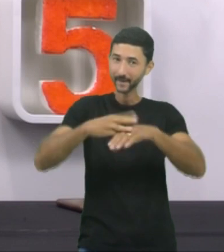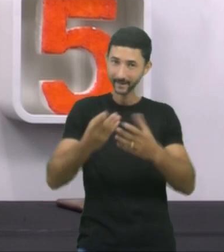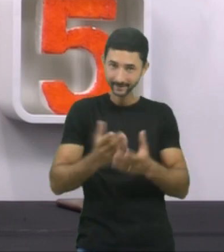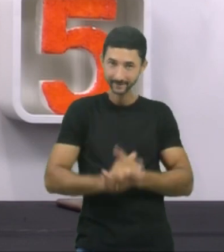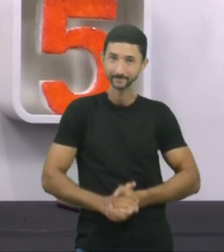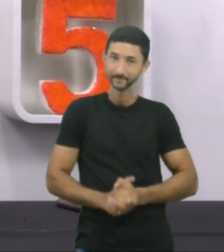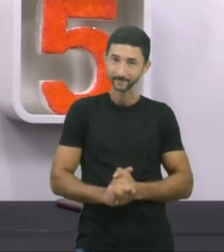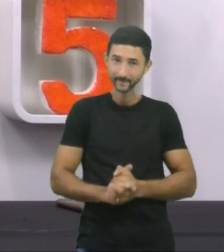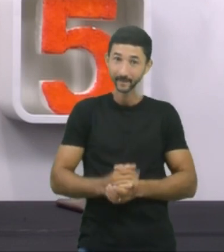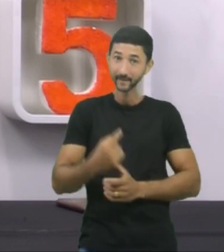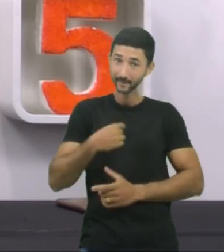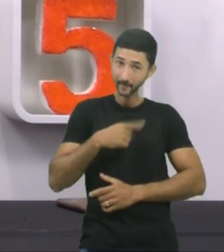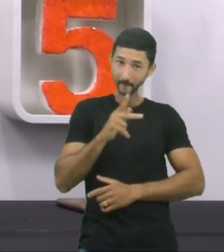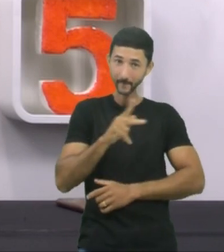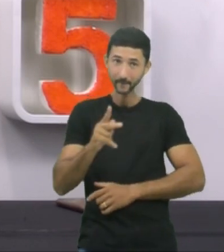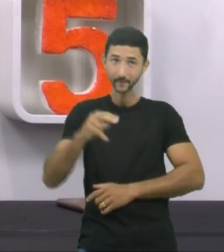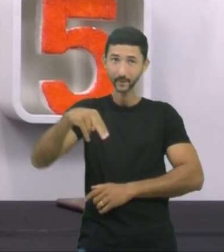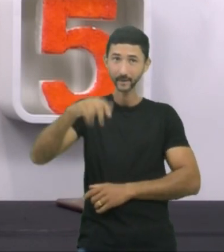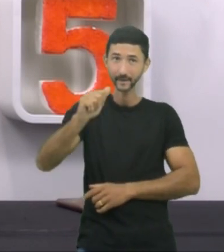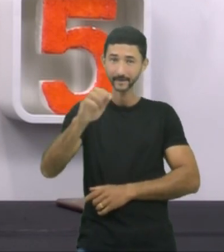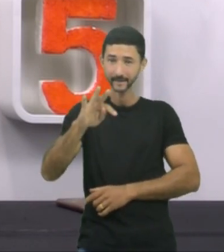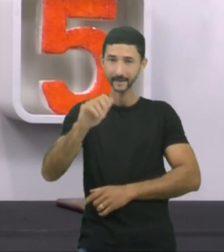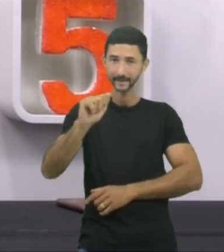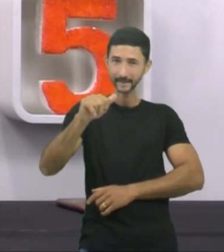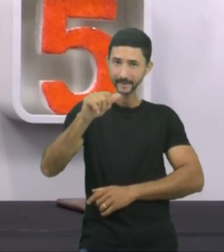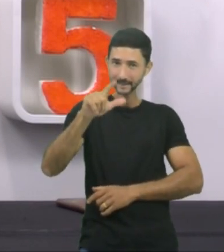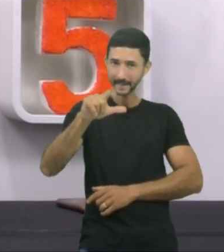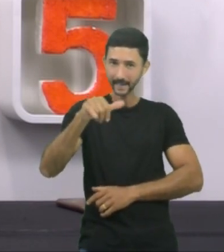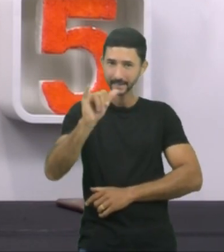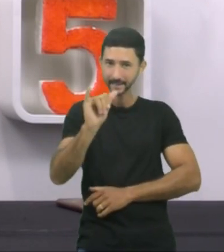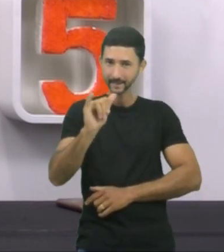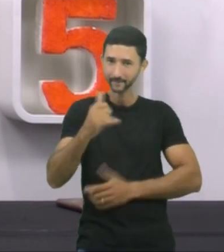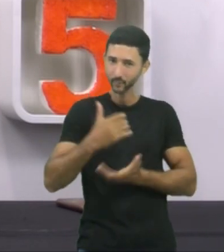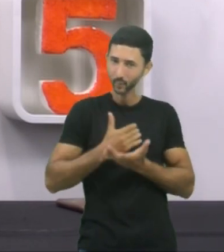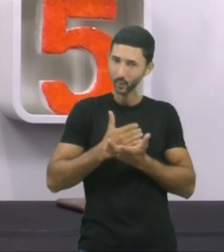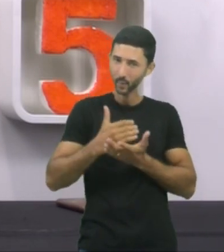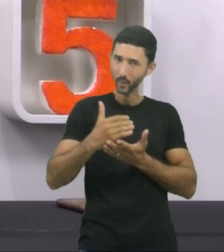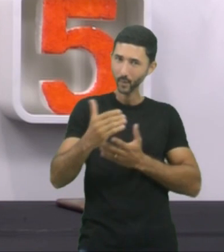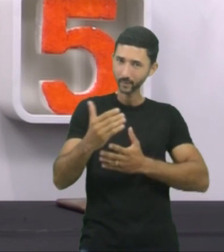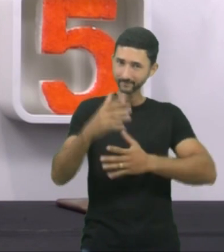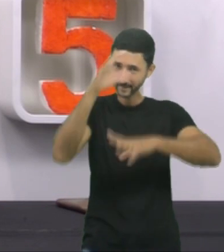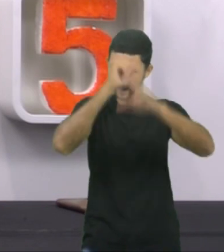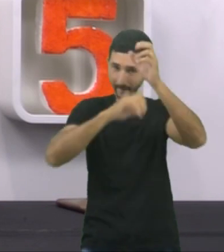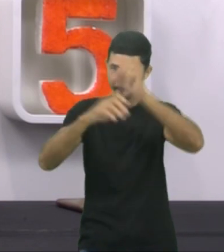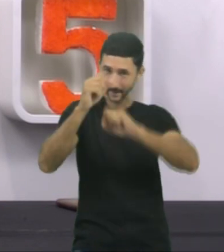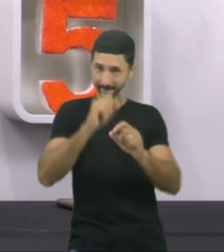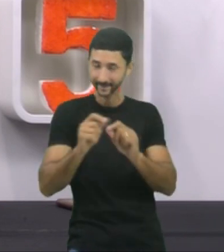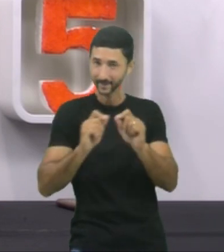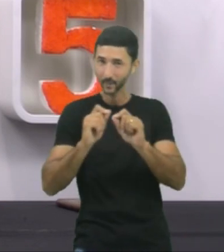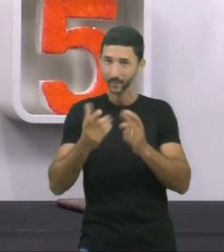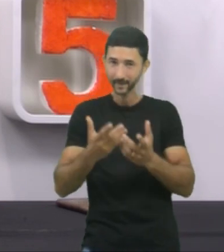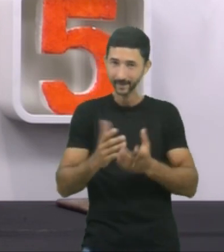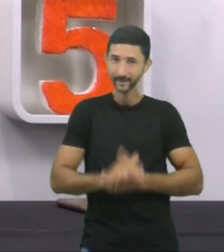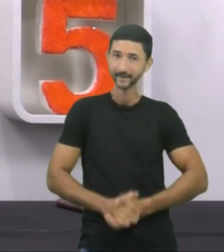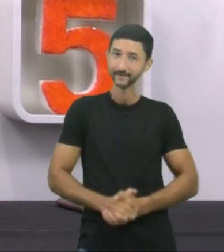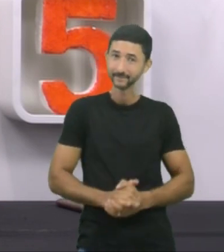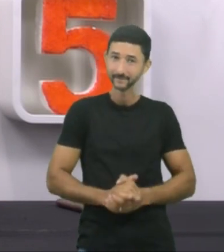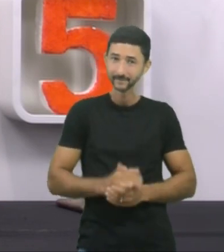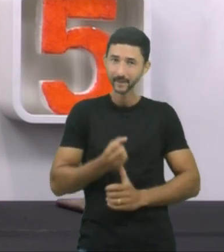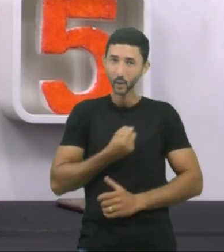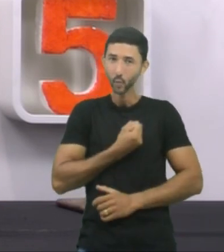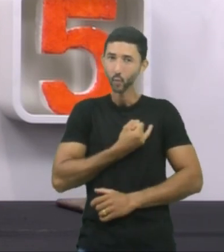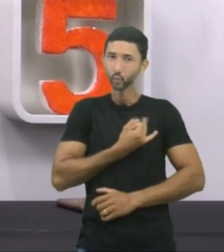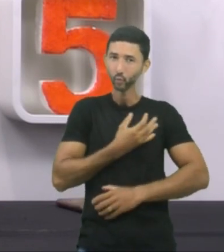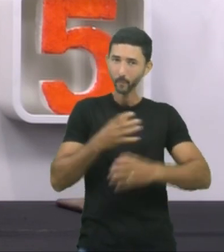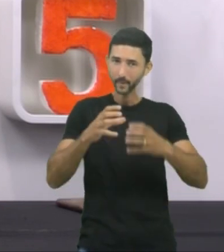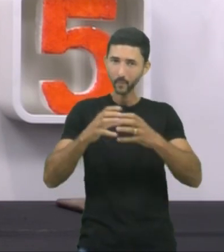matemática. E é comigo, professora Nathalie, que você vai passar esse tempo aprendendo um pouco mais sobre